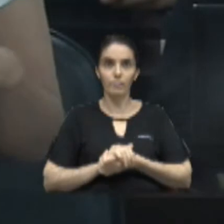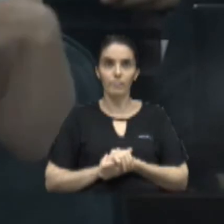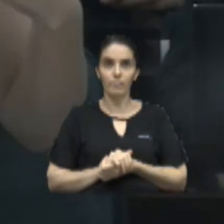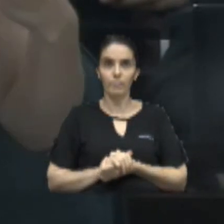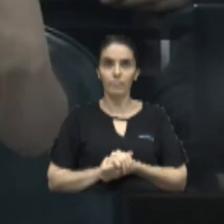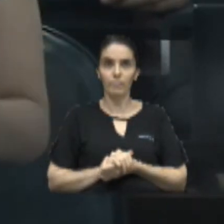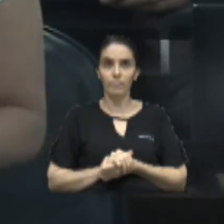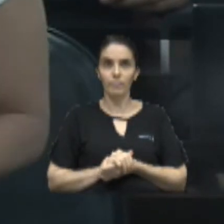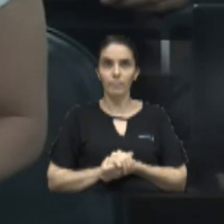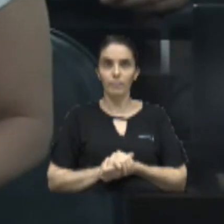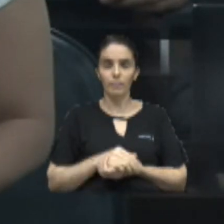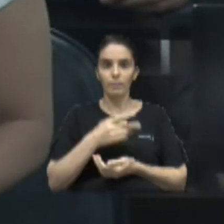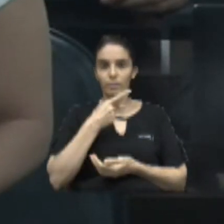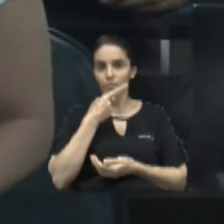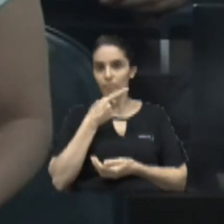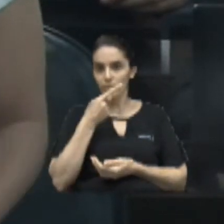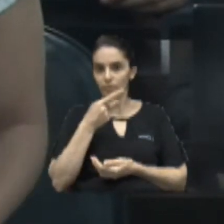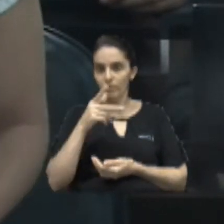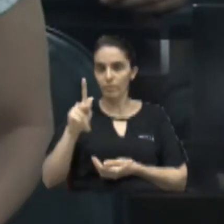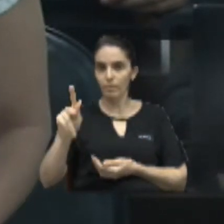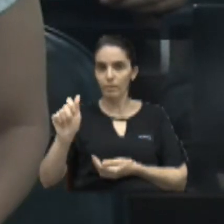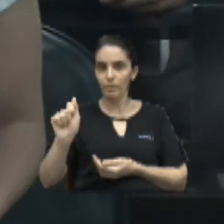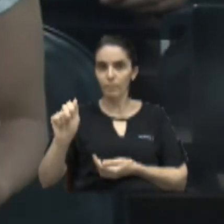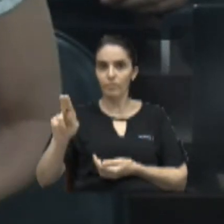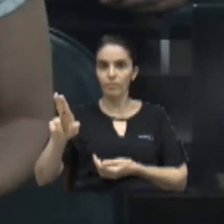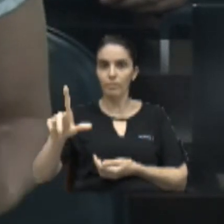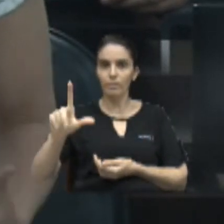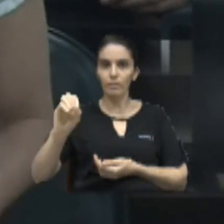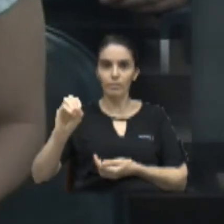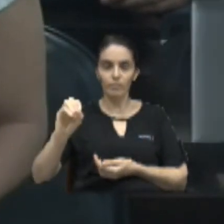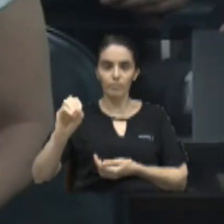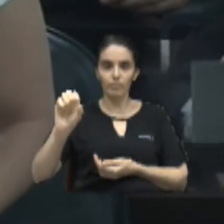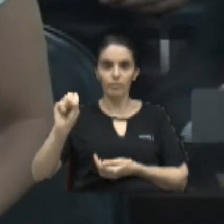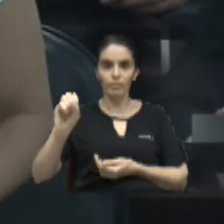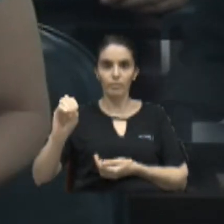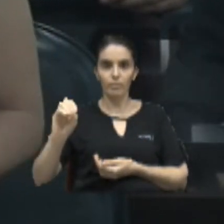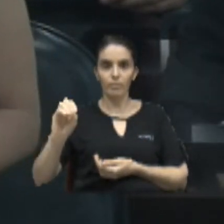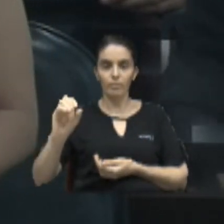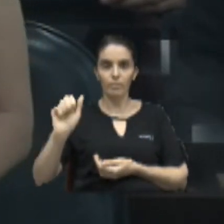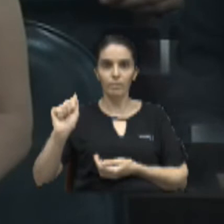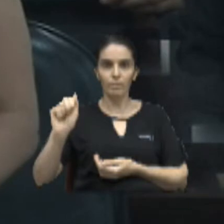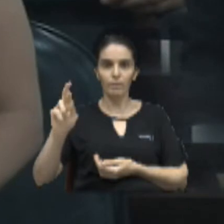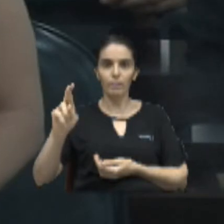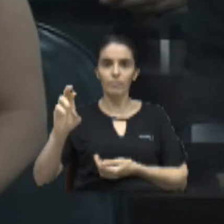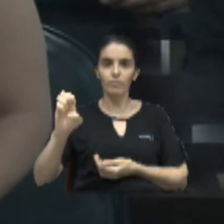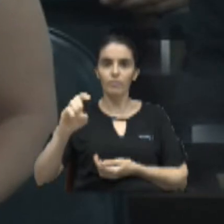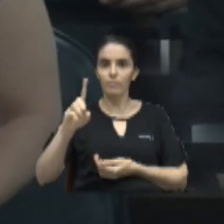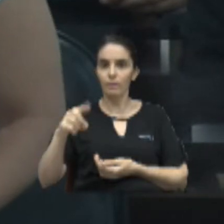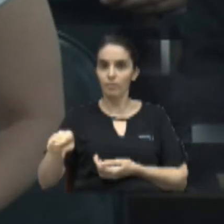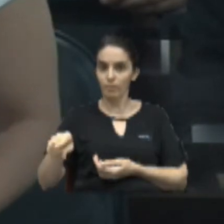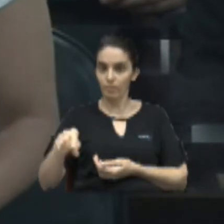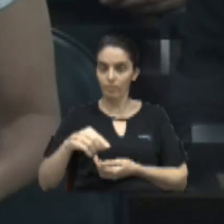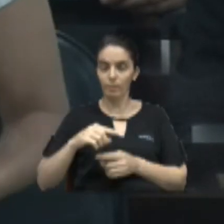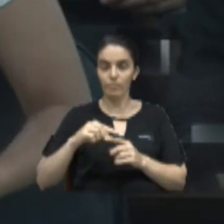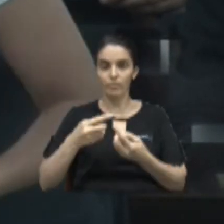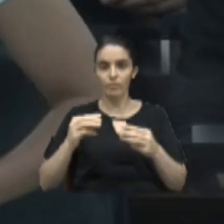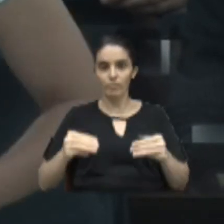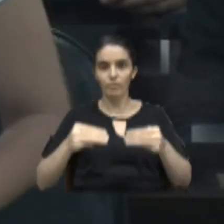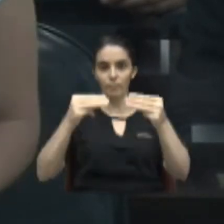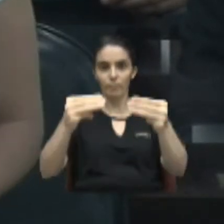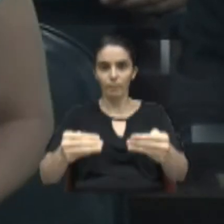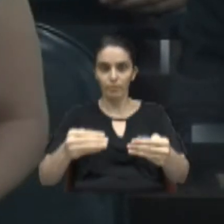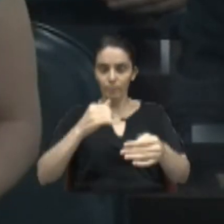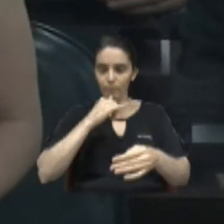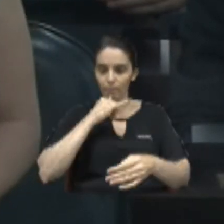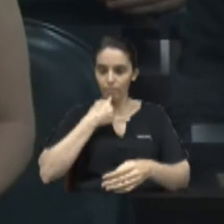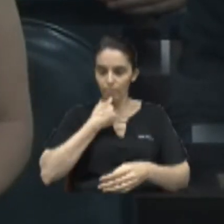vezes, né, falando o senhor Paulo Soares, nós não ligamos o nome à pessoa, mas essa moção de pesar é para o senhor Paulo Micheletti,